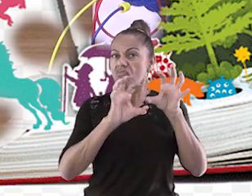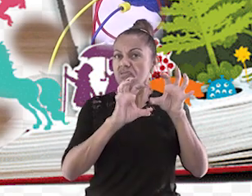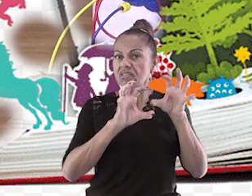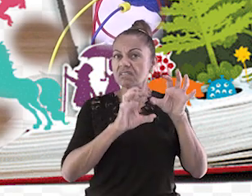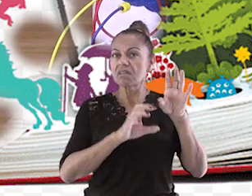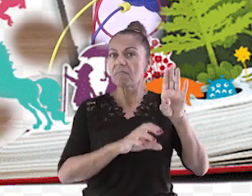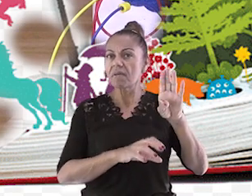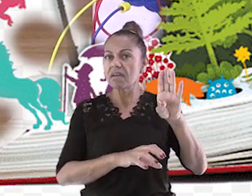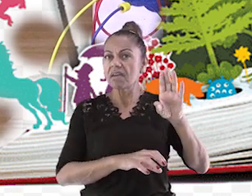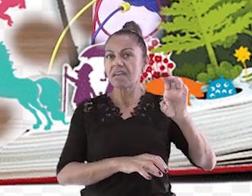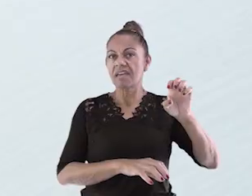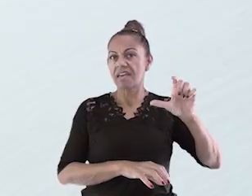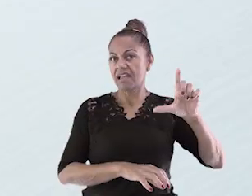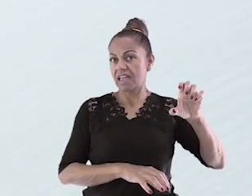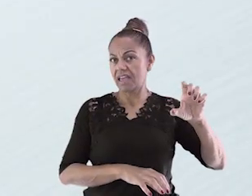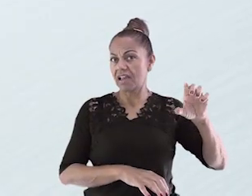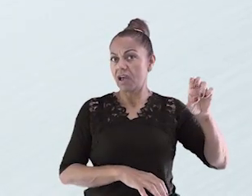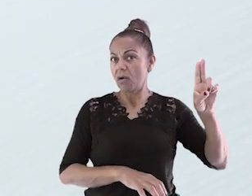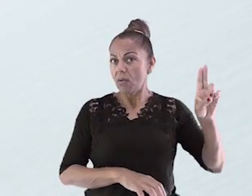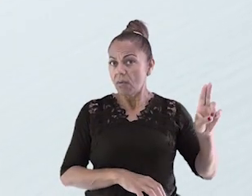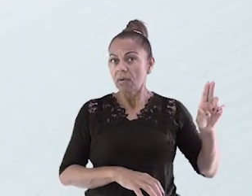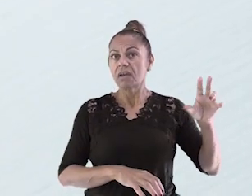pegar. Fim.